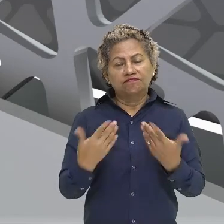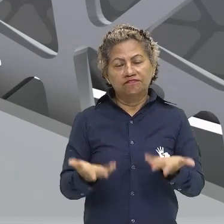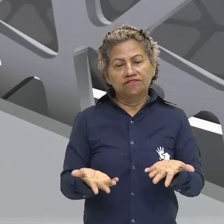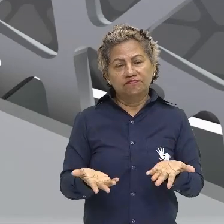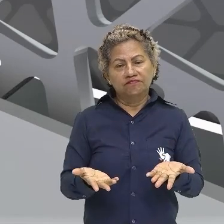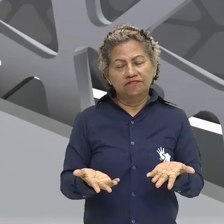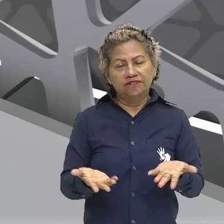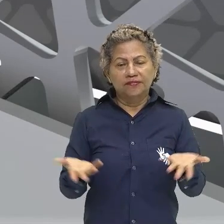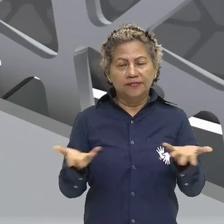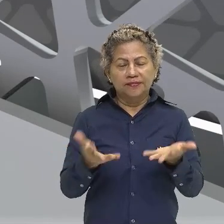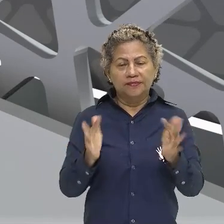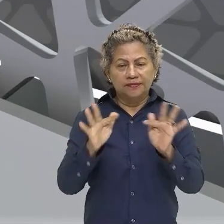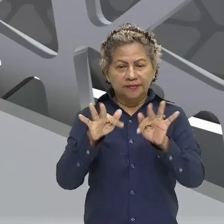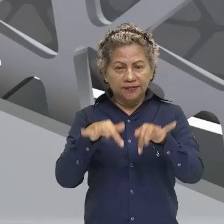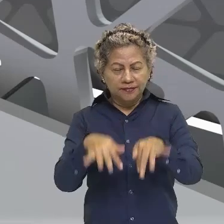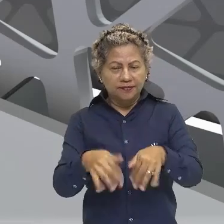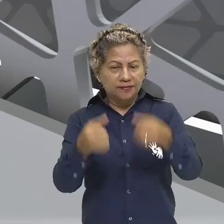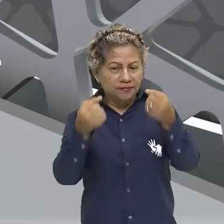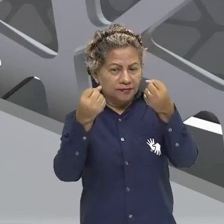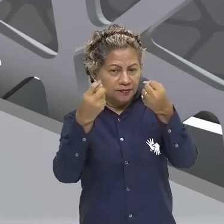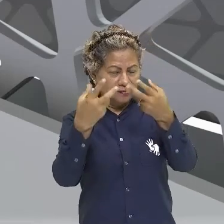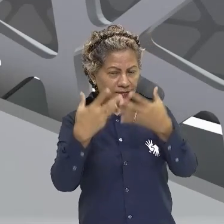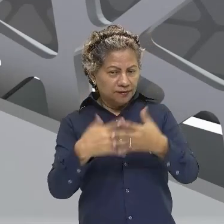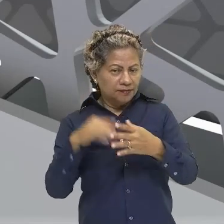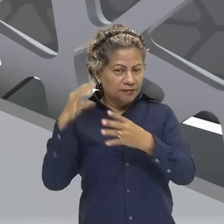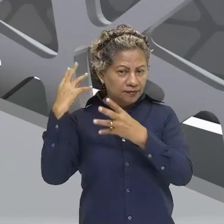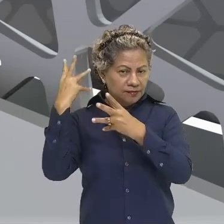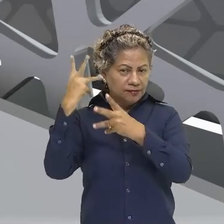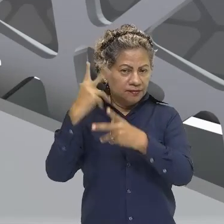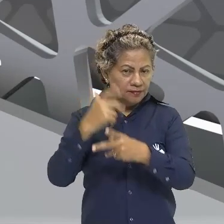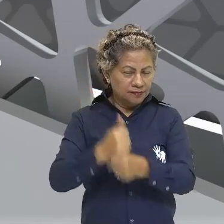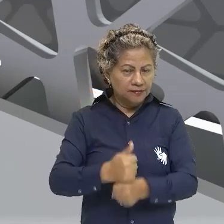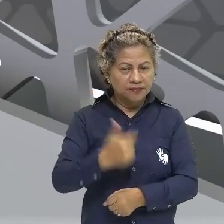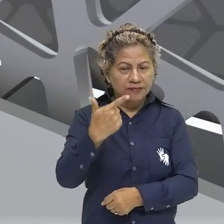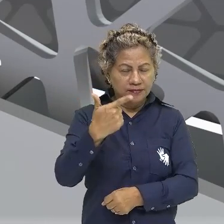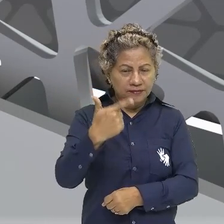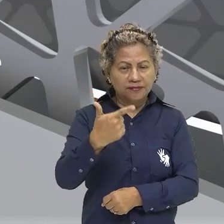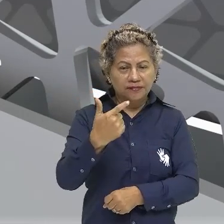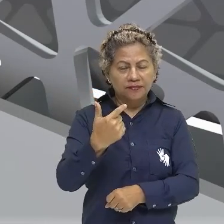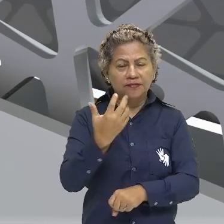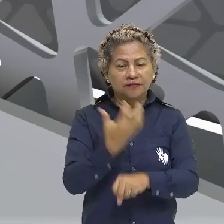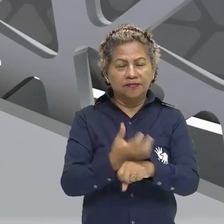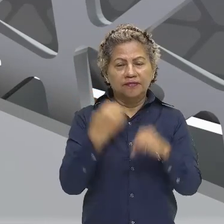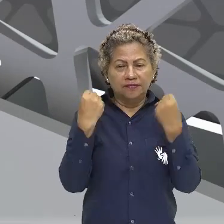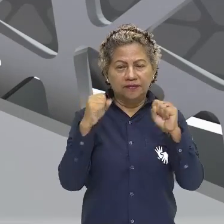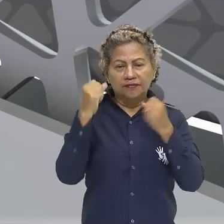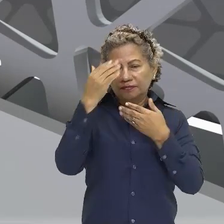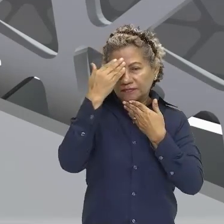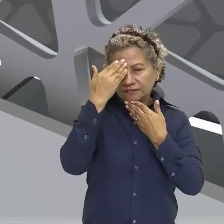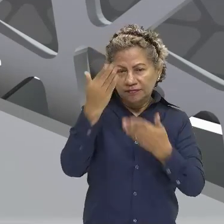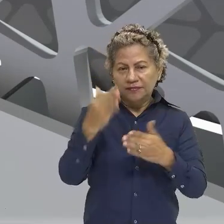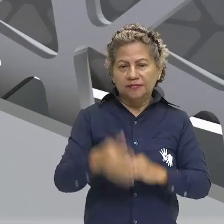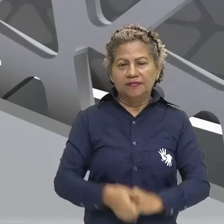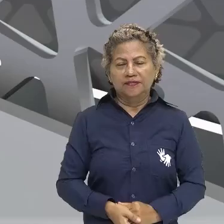aqui chegamos ao final da nossa revisão 2. Muito obrigado pela atenção de todos.